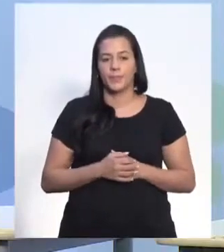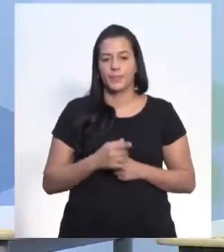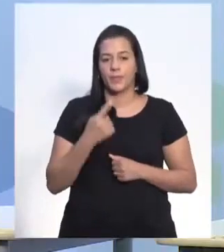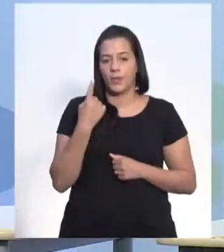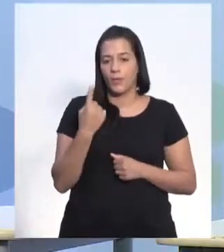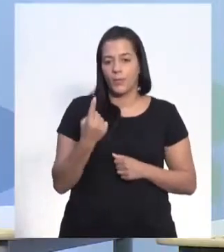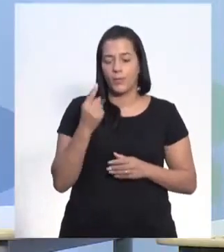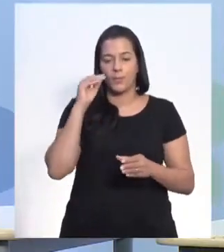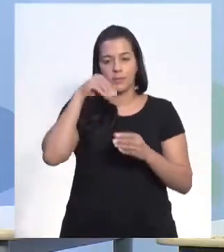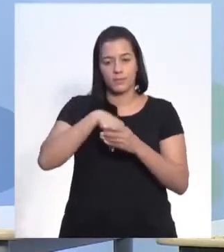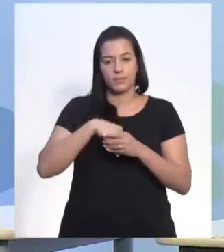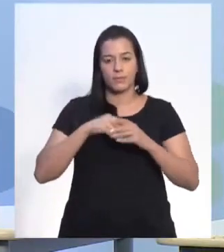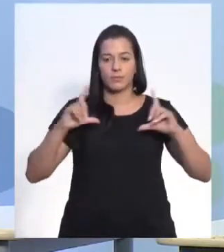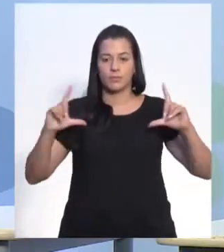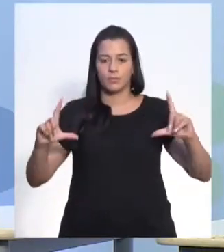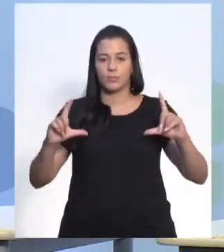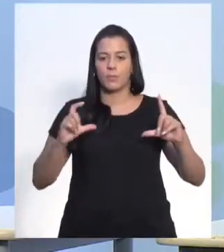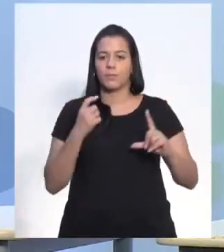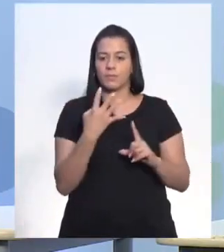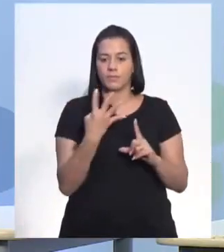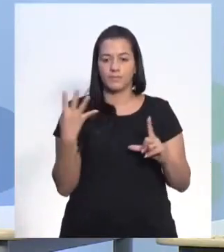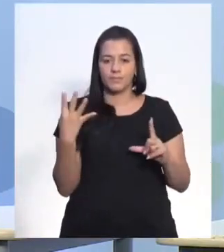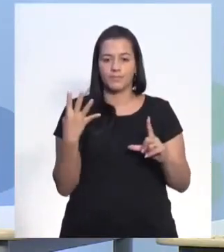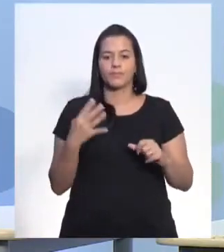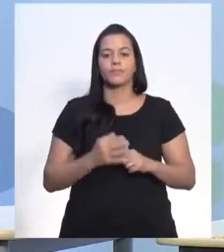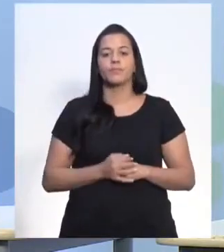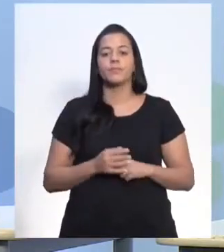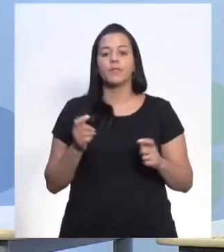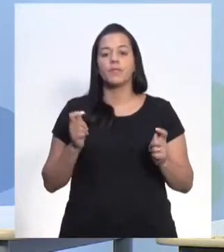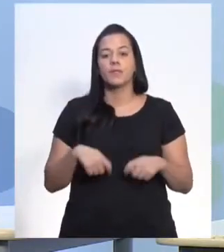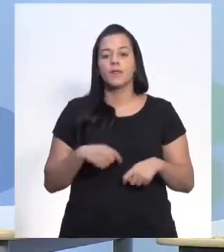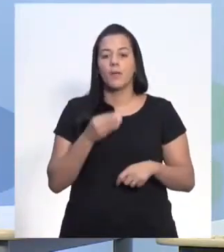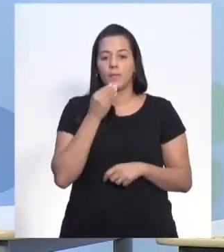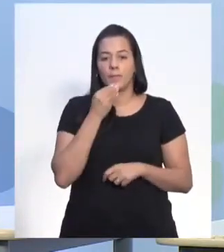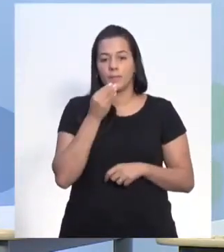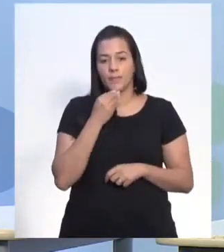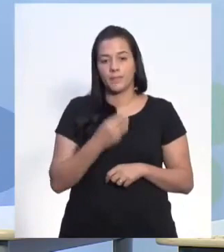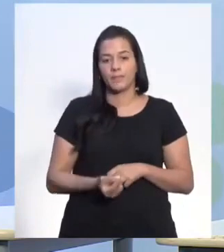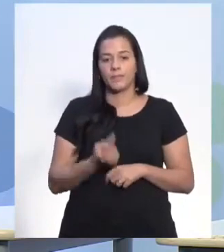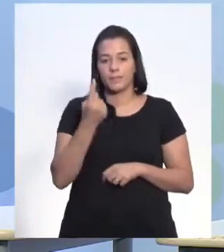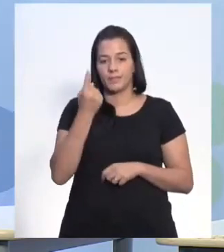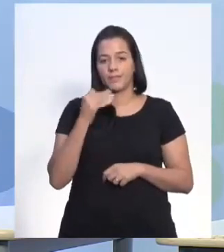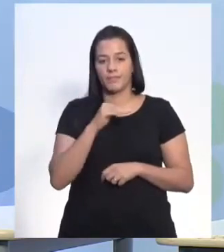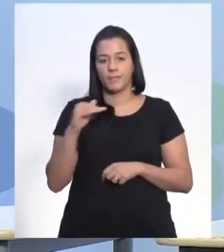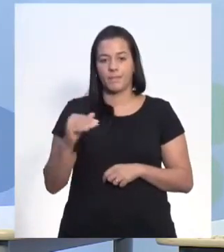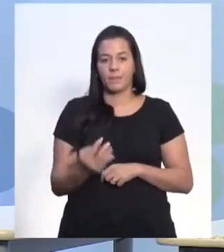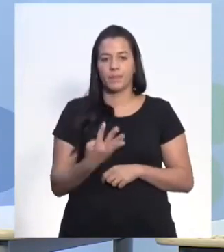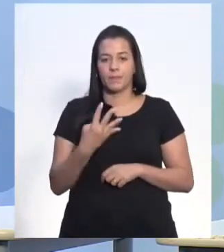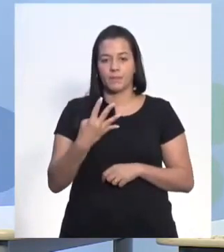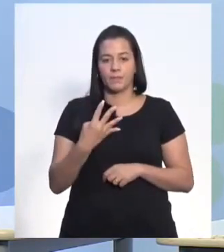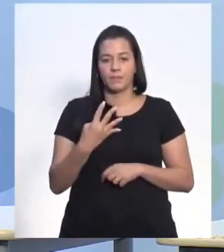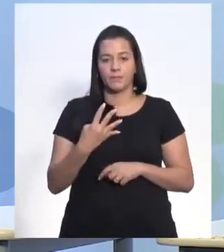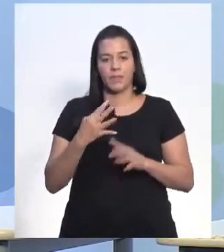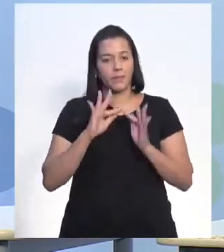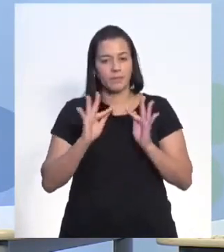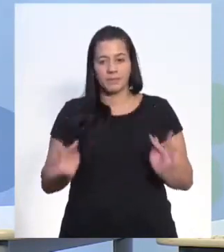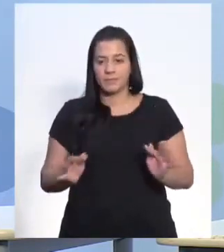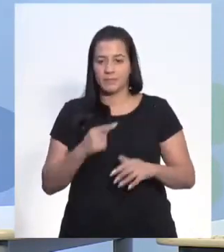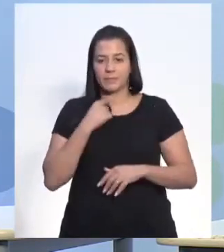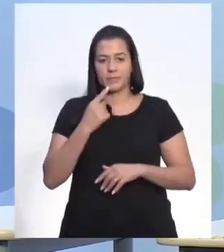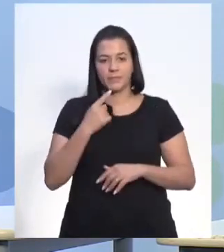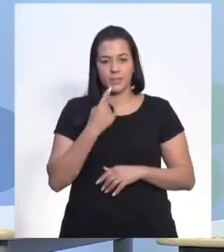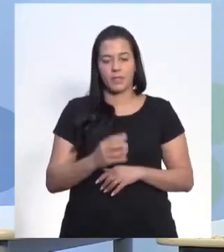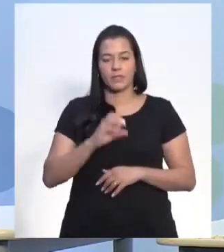uma opção dessas quatro. Então, a probabilidade vai ser 1/4. Já está na forma irredutível, não dá para